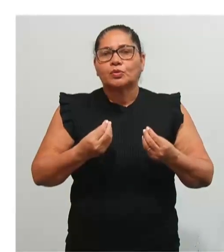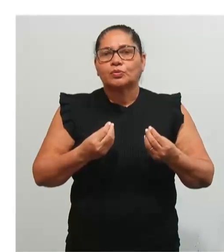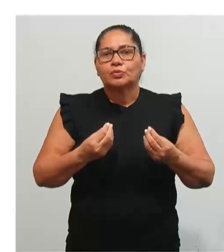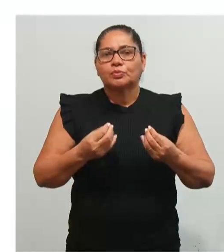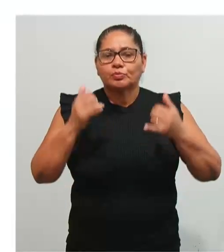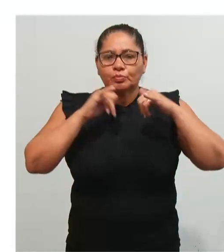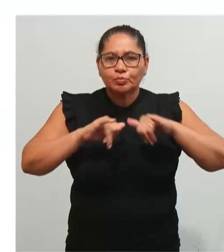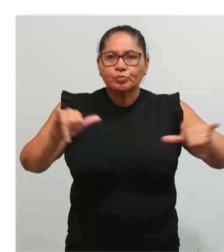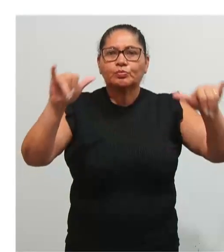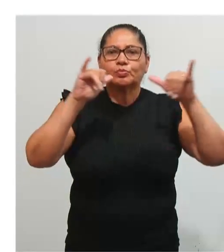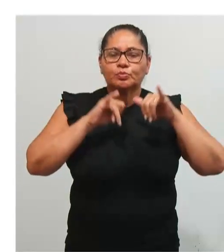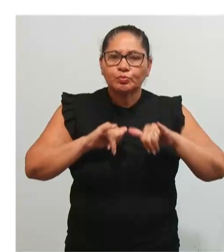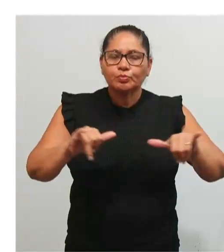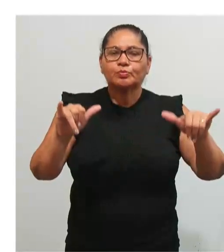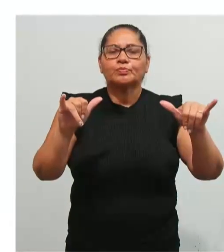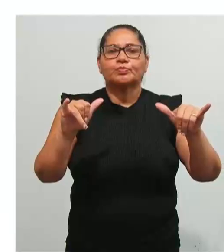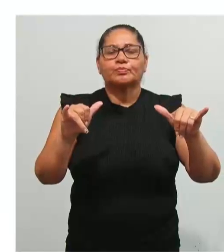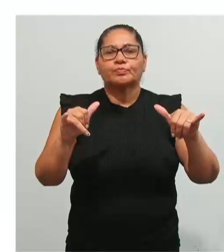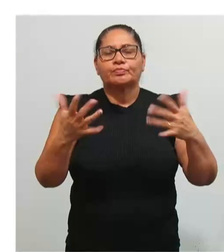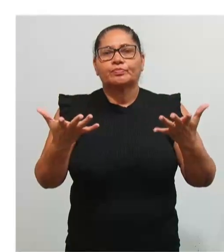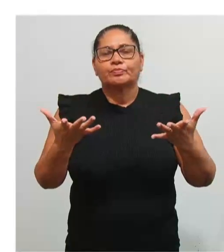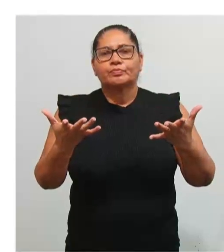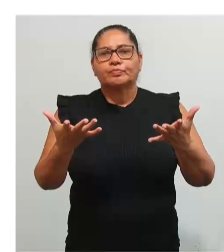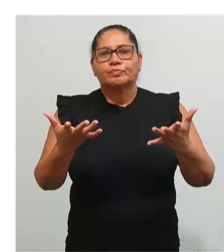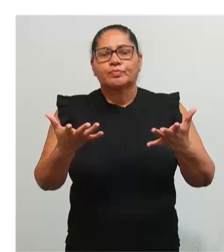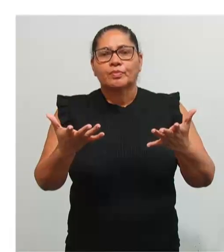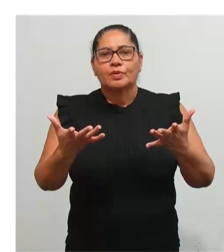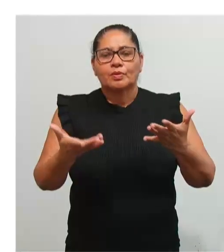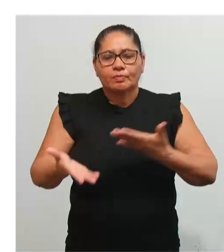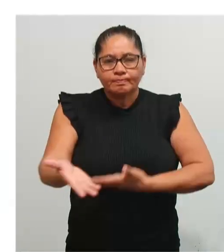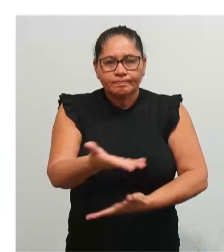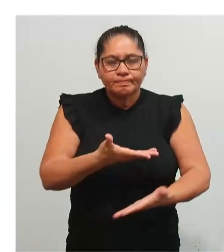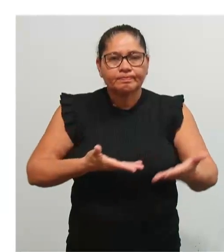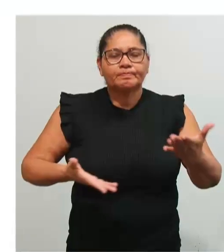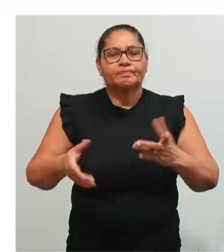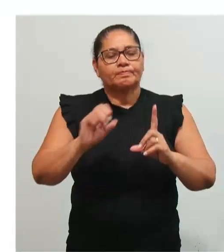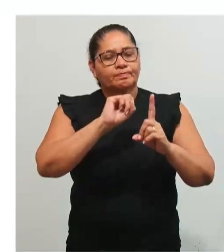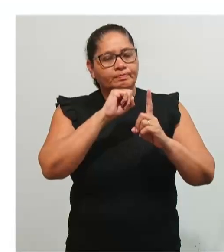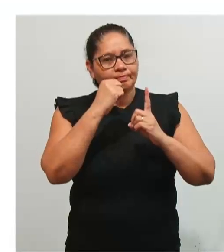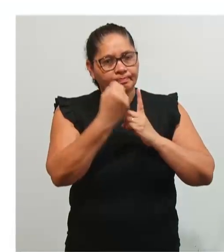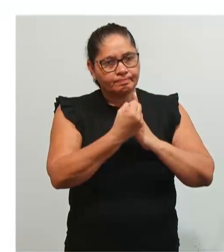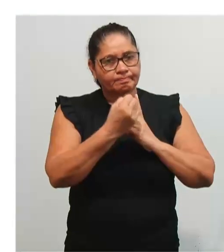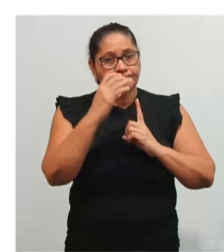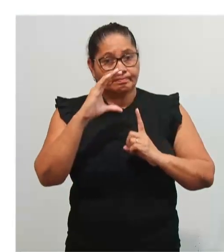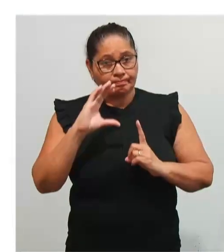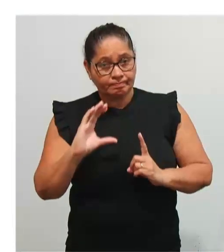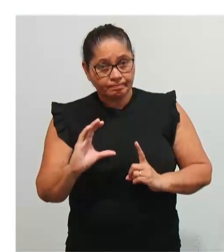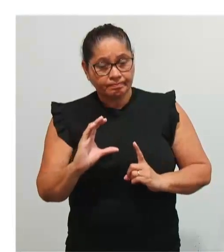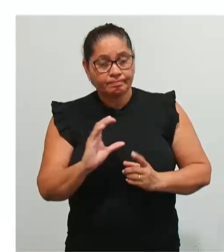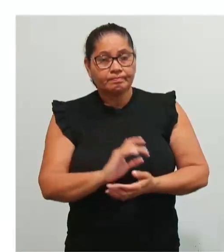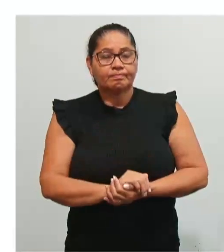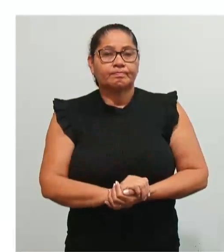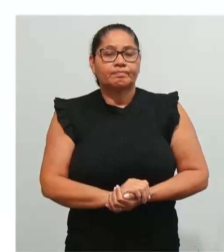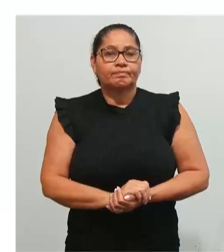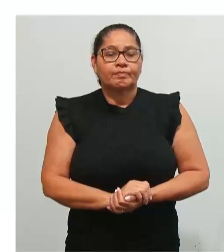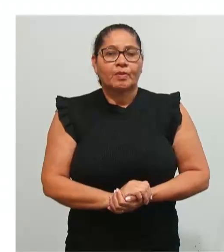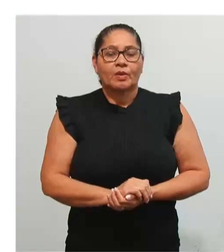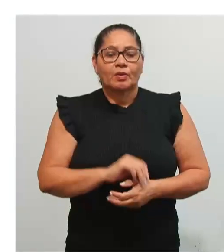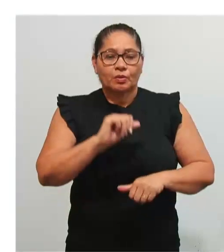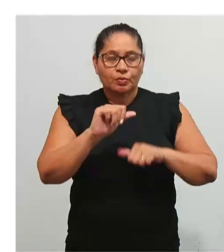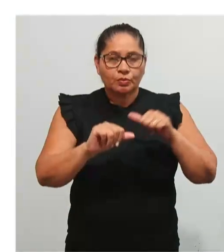suas informações, o modo e a forma como se relaciona com a sociedade civil, e o modo e a forma como o